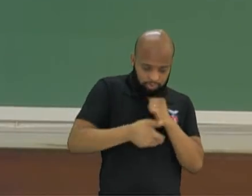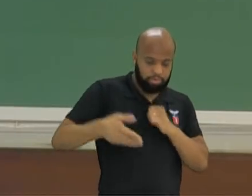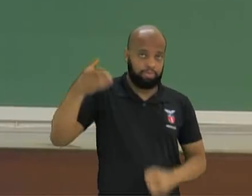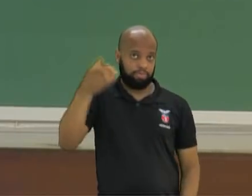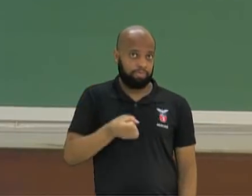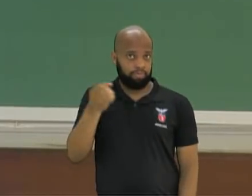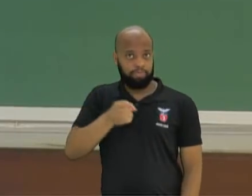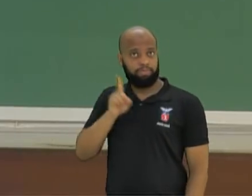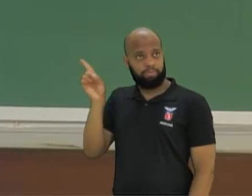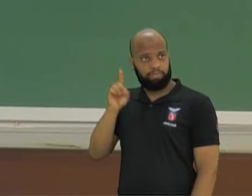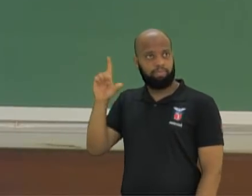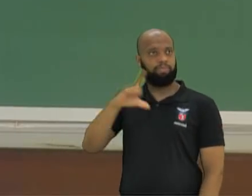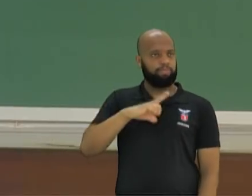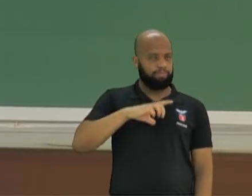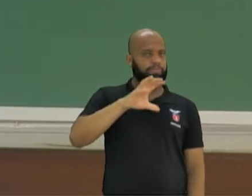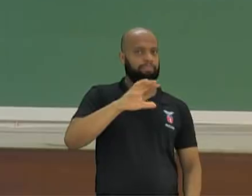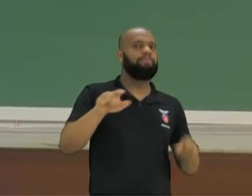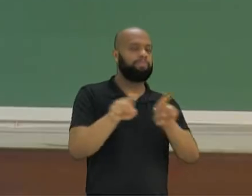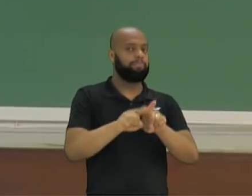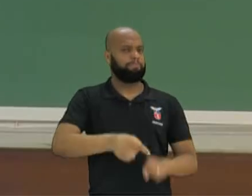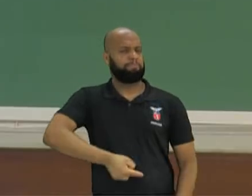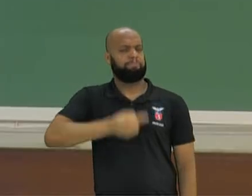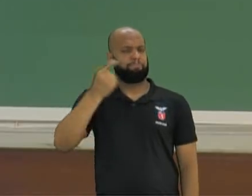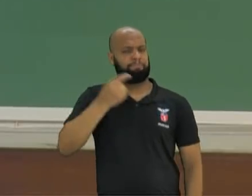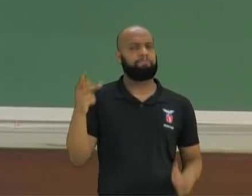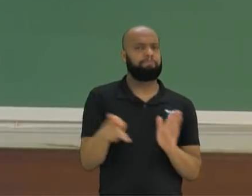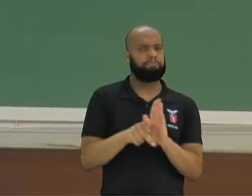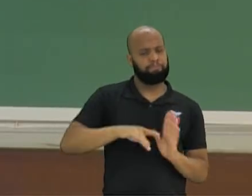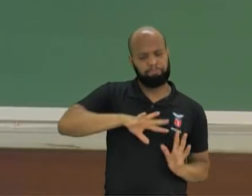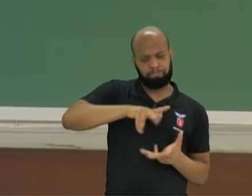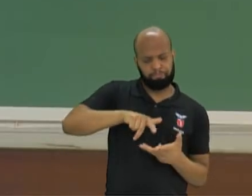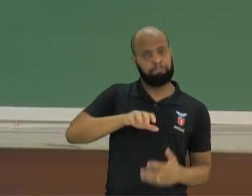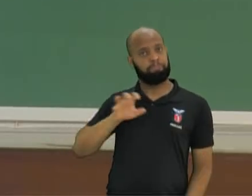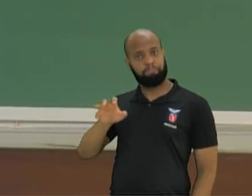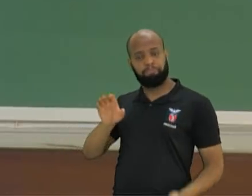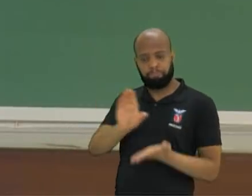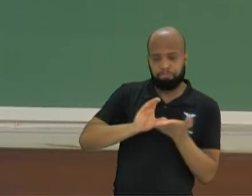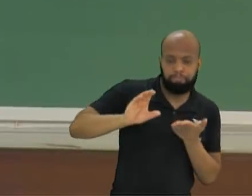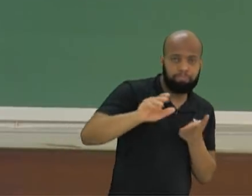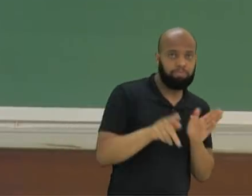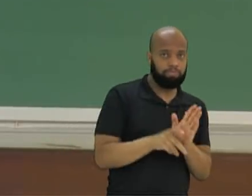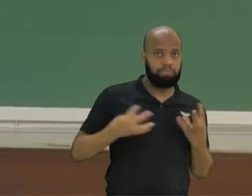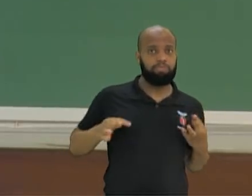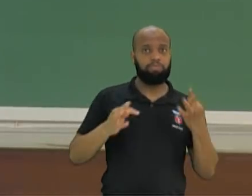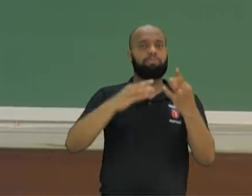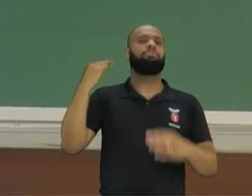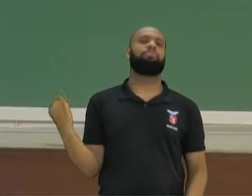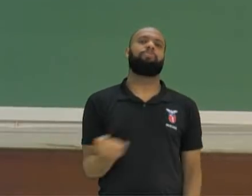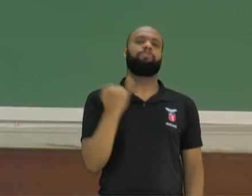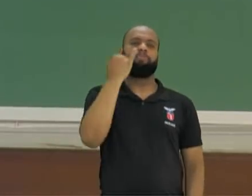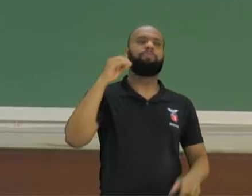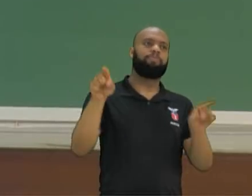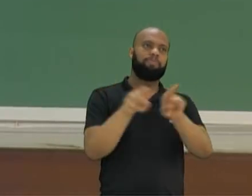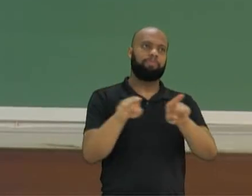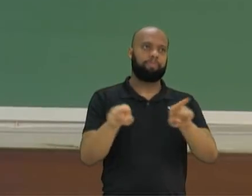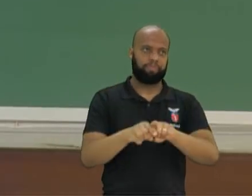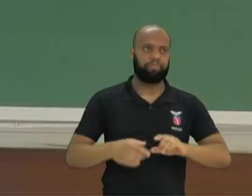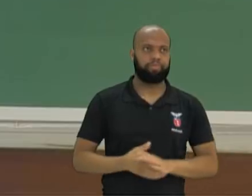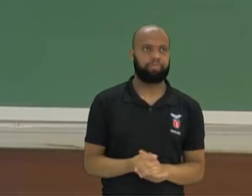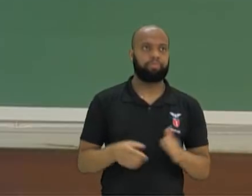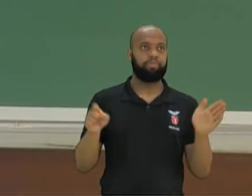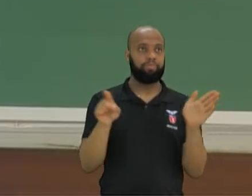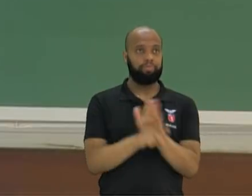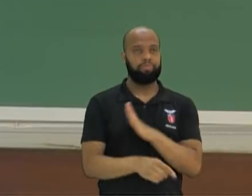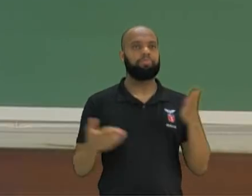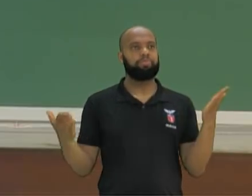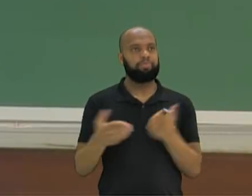produtora de lácteos do mundo. Então, esses investimentos em tecnologia são muito importantes. Vamos um